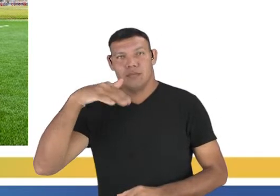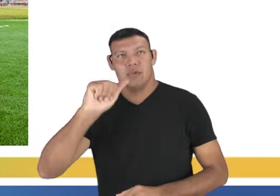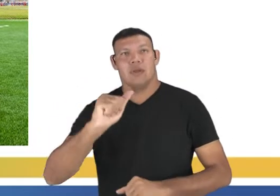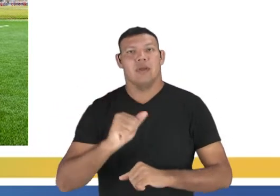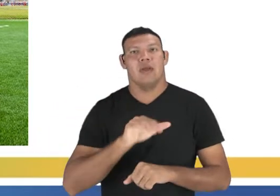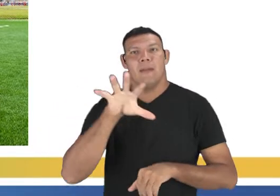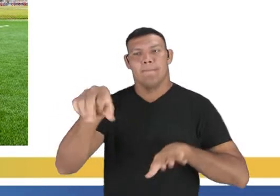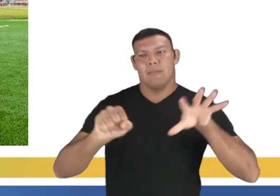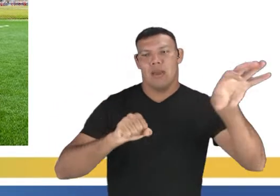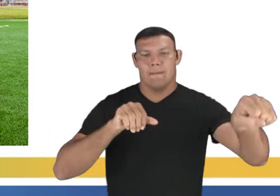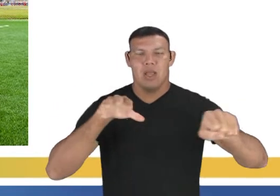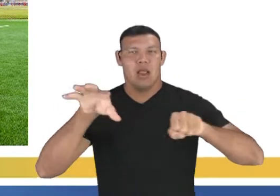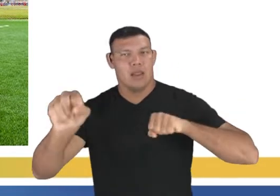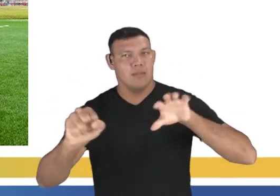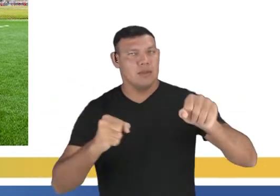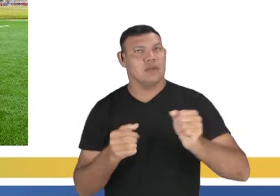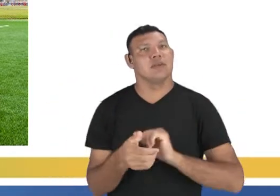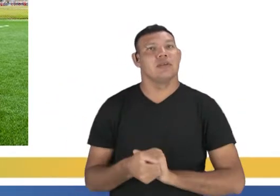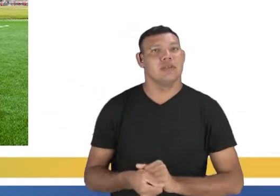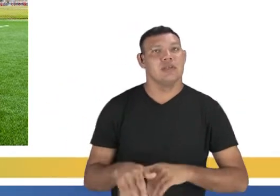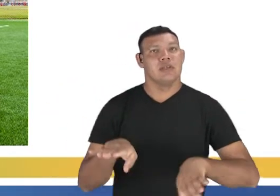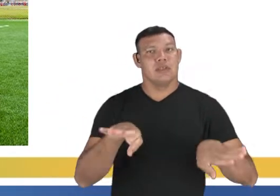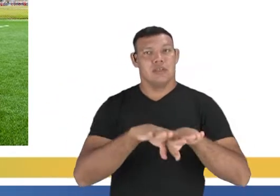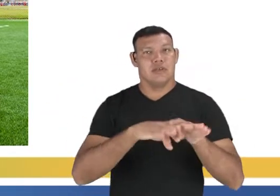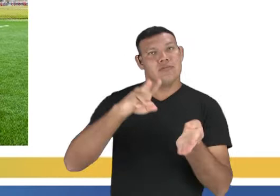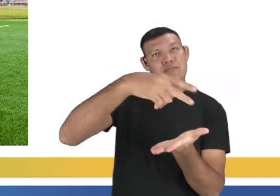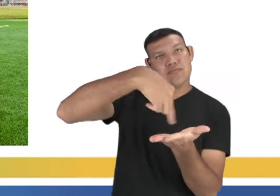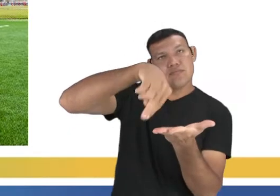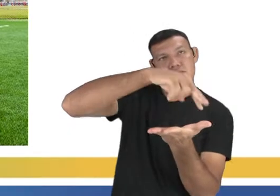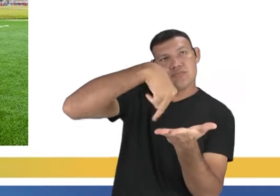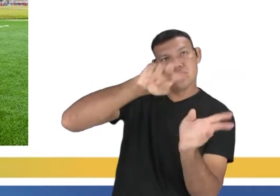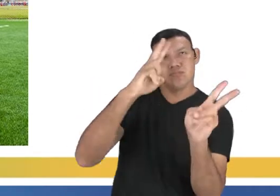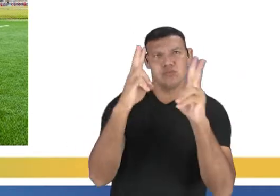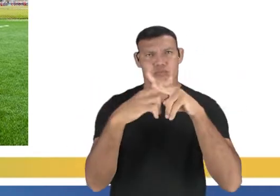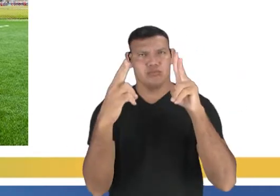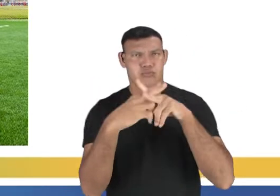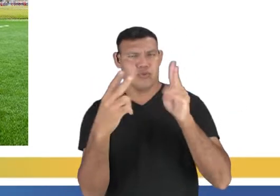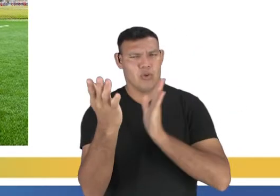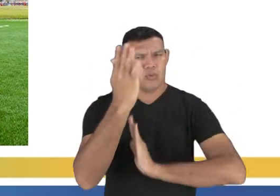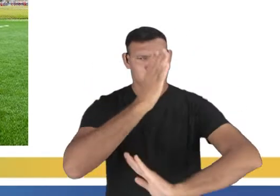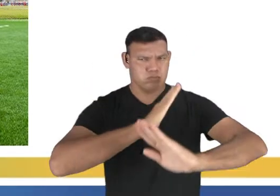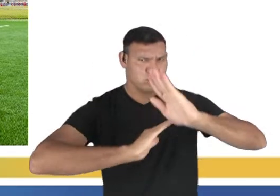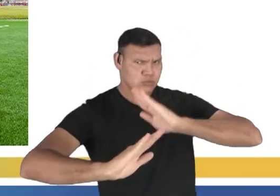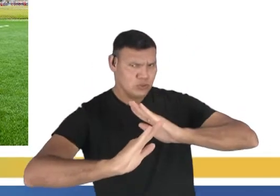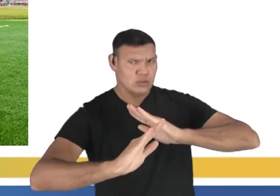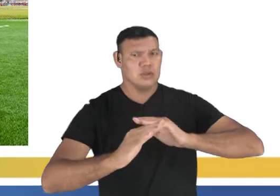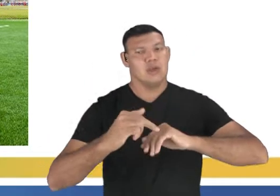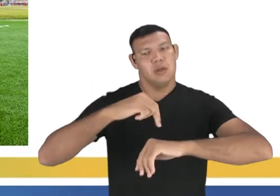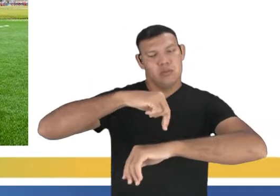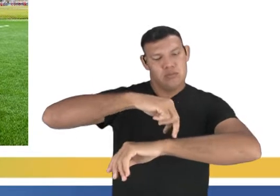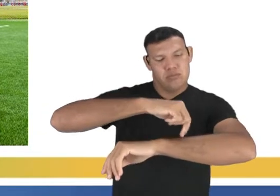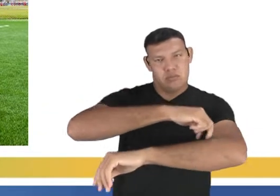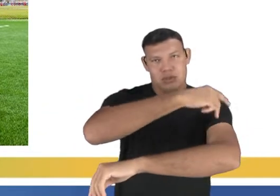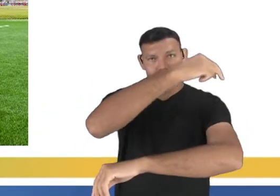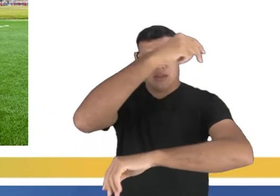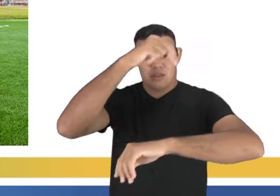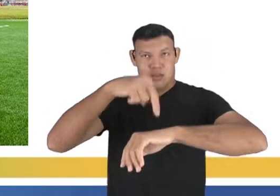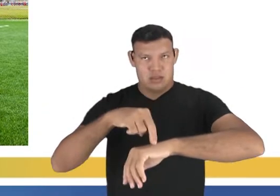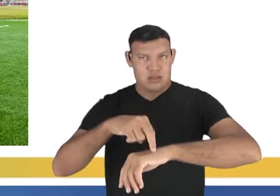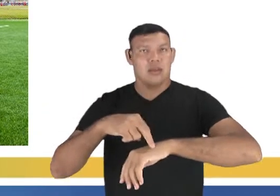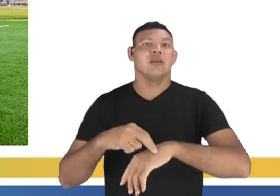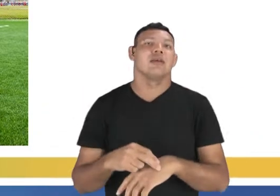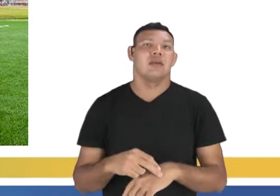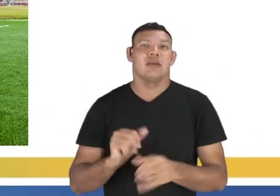as danças, trouxe as artes marciais, lutas, trouxe aí a imagem da ginástica, trouxe a imagem